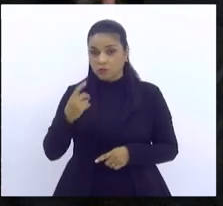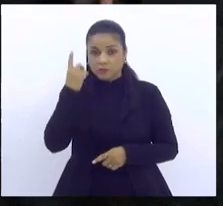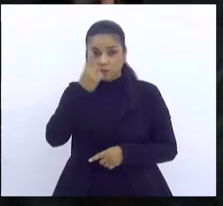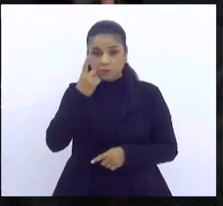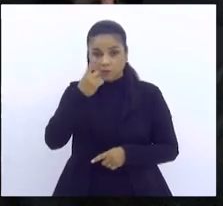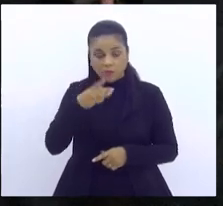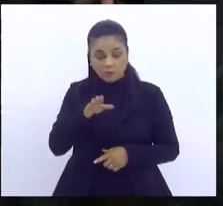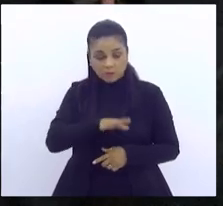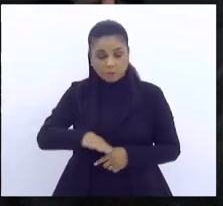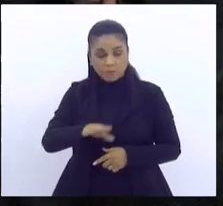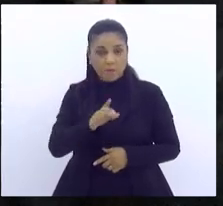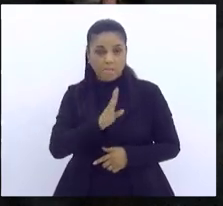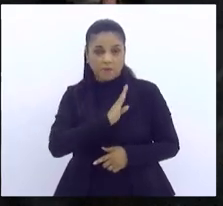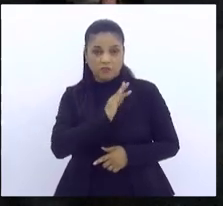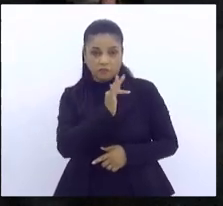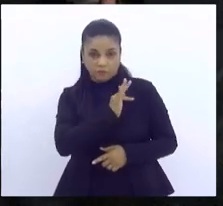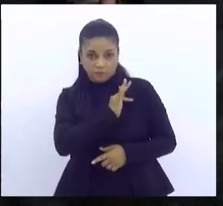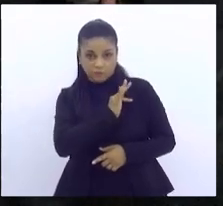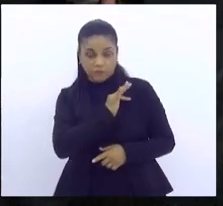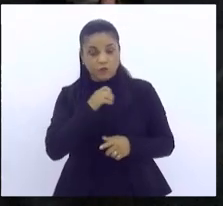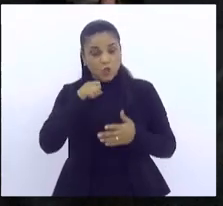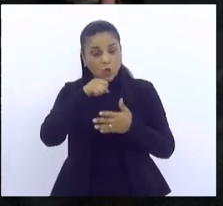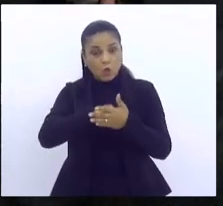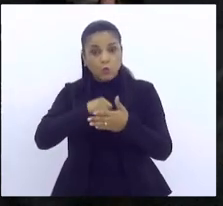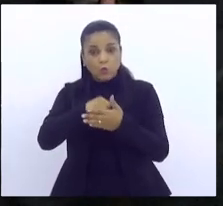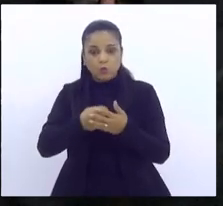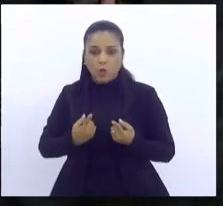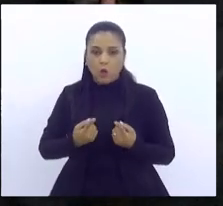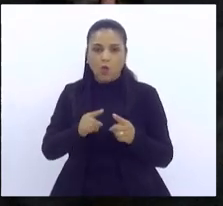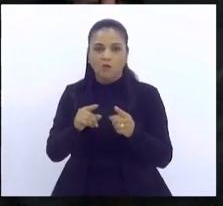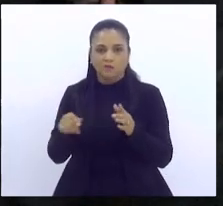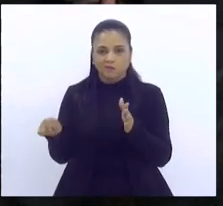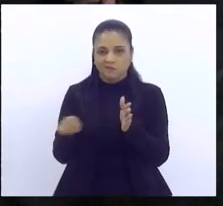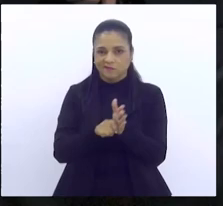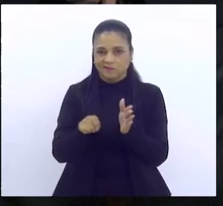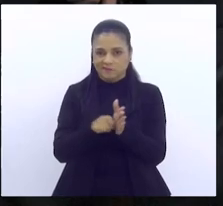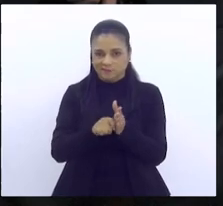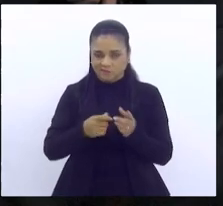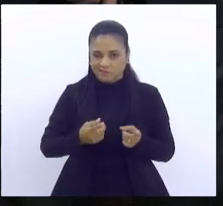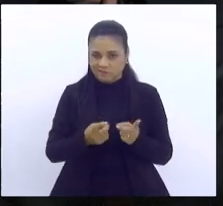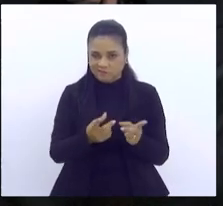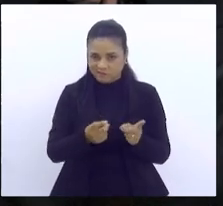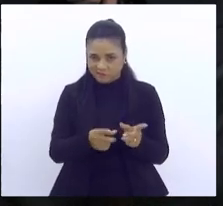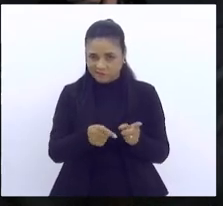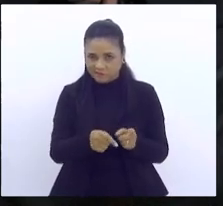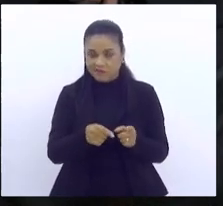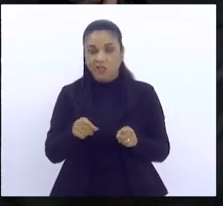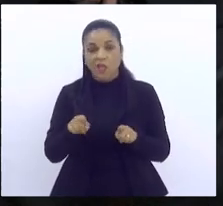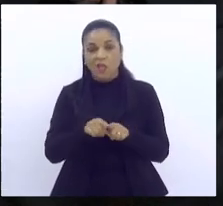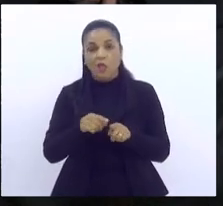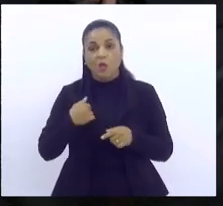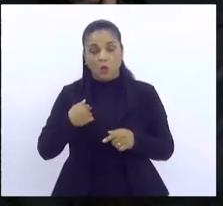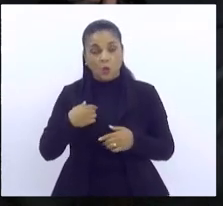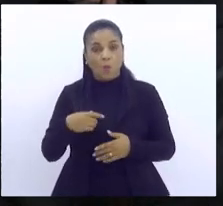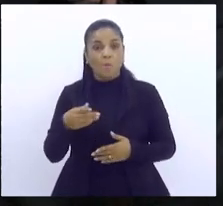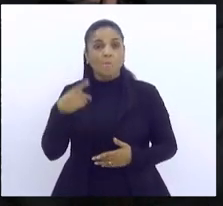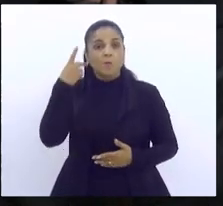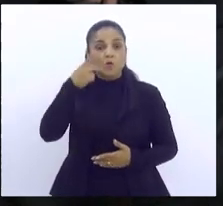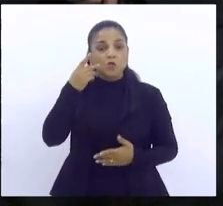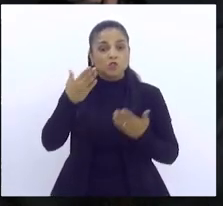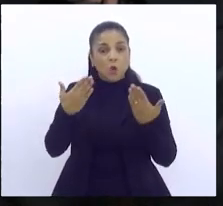Baixada Fluminense que realmente luta contra o tráfico. Luta, e eu sou um político, eu boto a